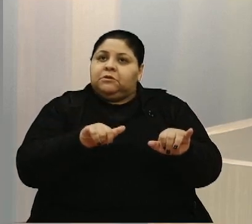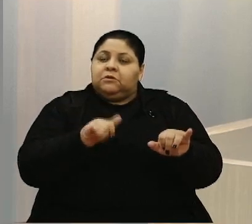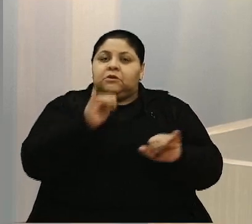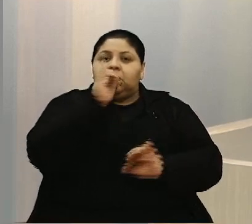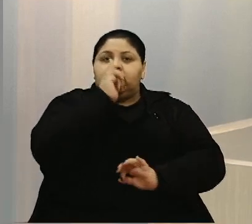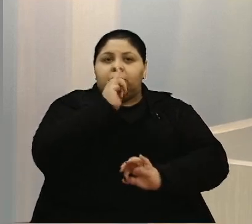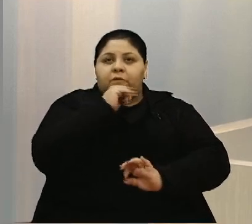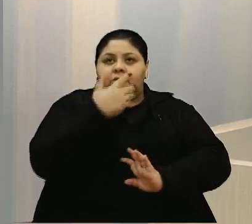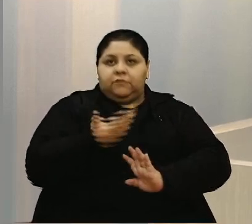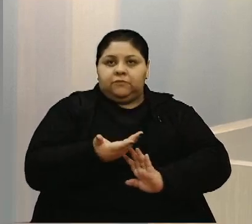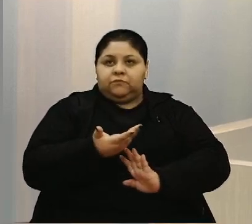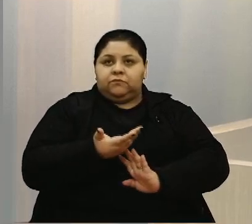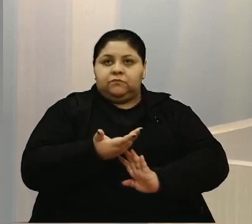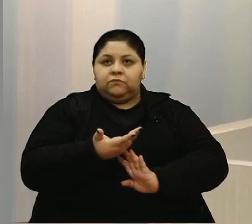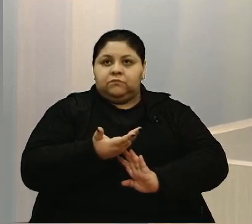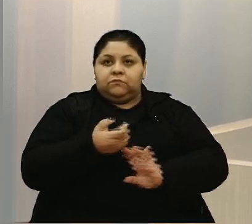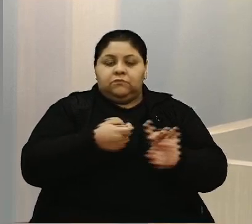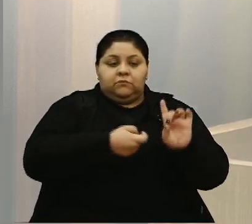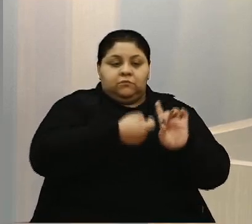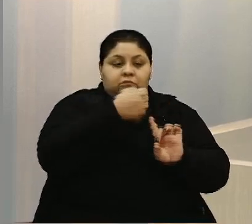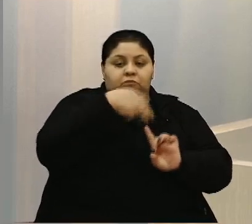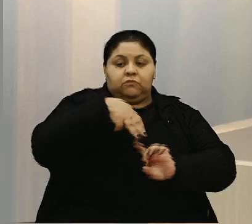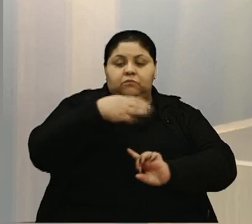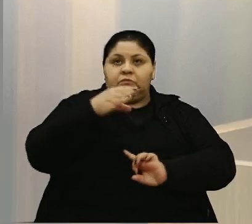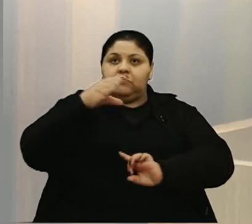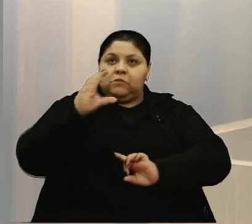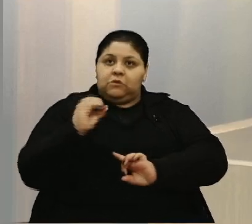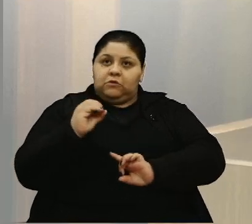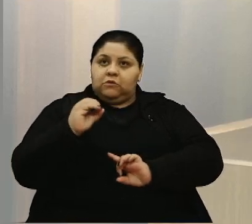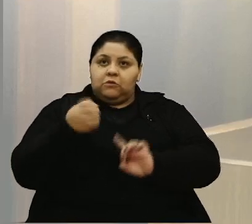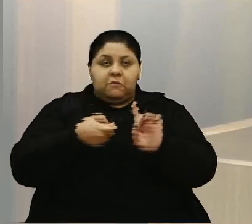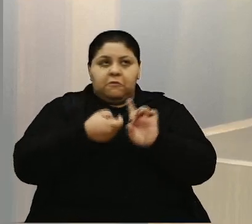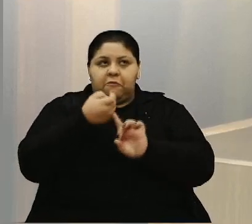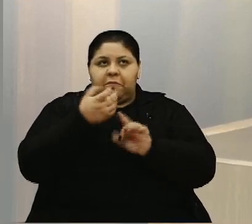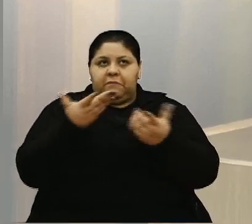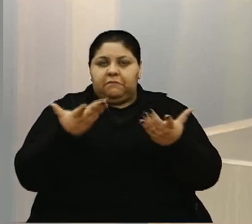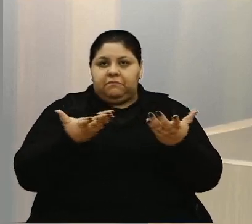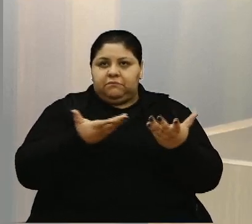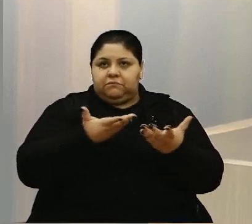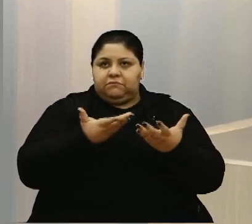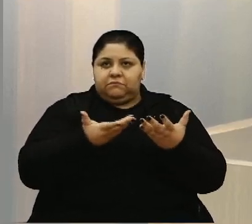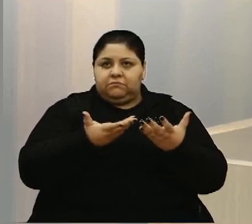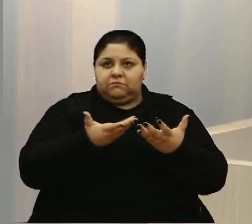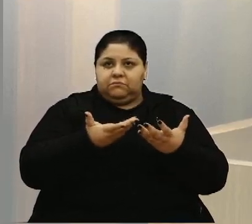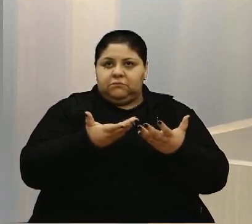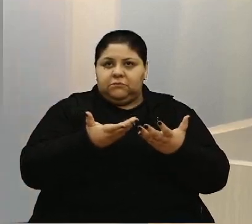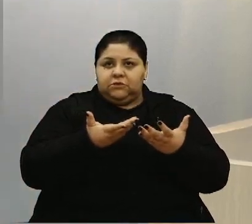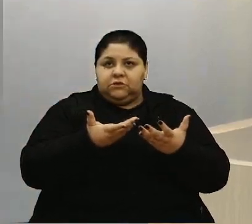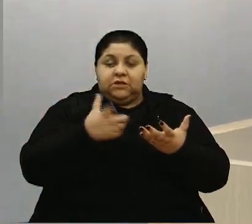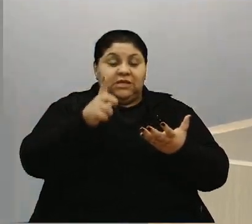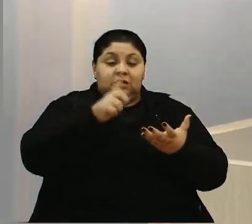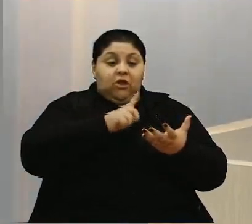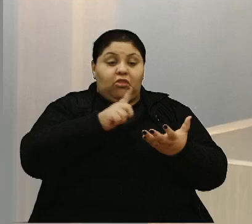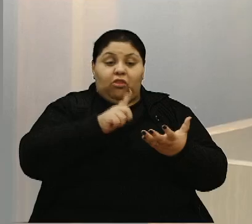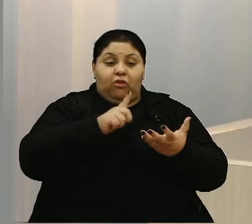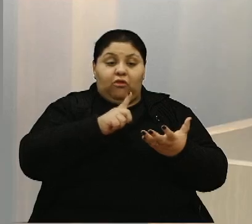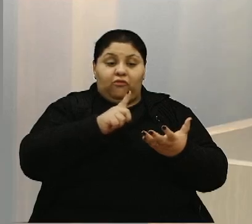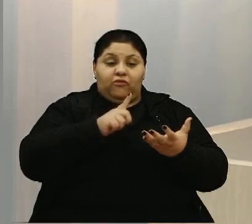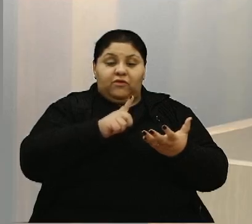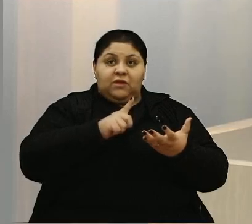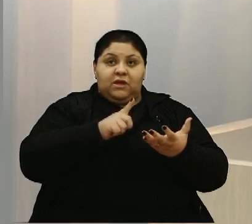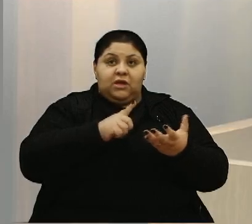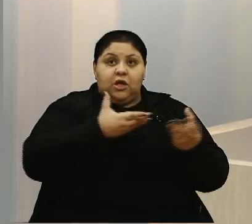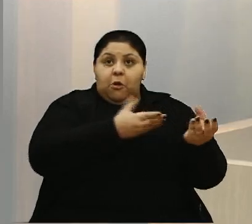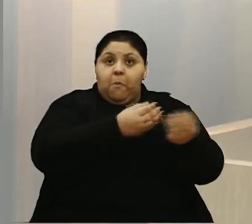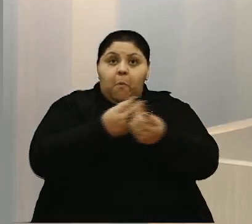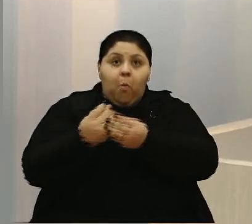exemplo, no mês de março, que é um mês tecnicamente que a gente não tem uma alta ocupação